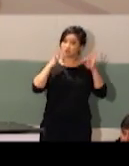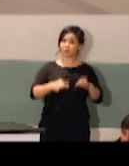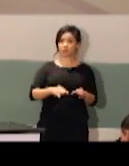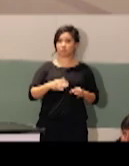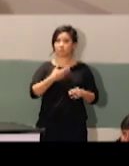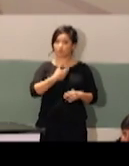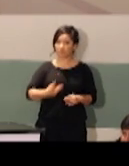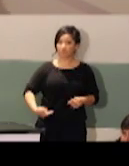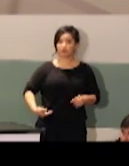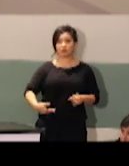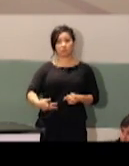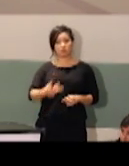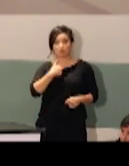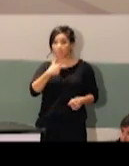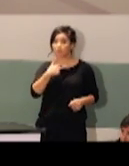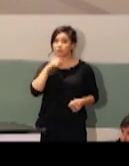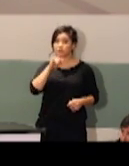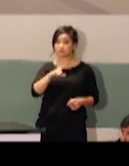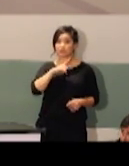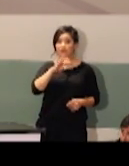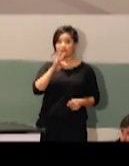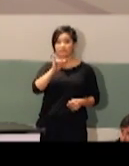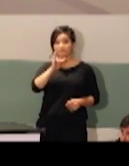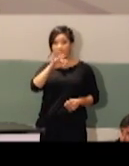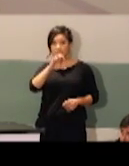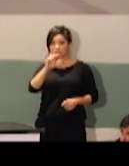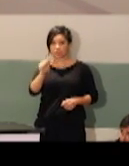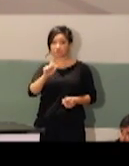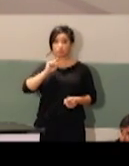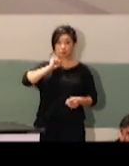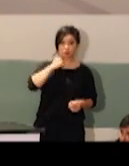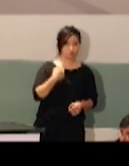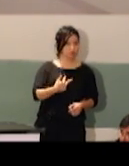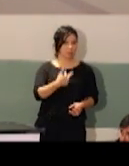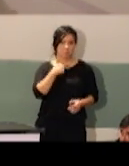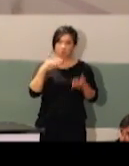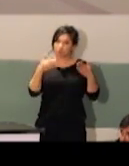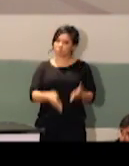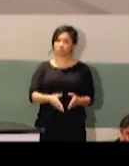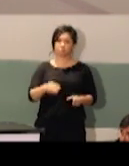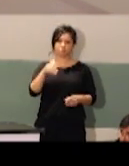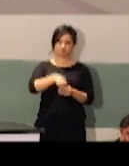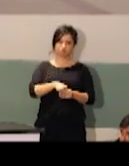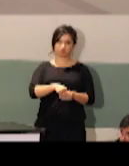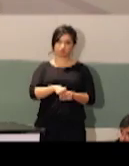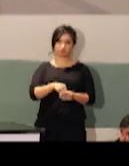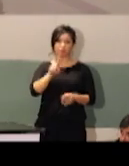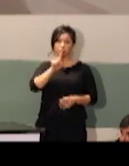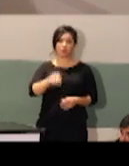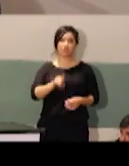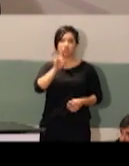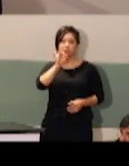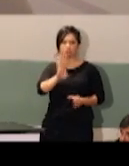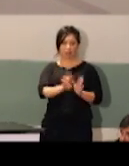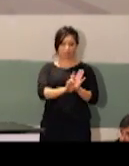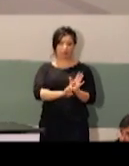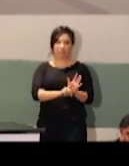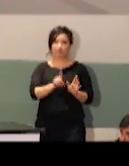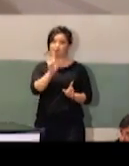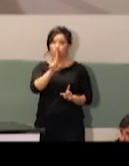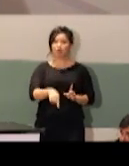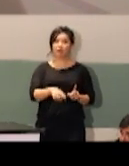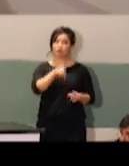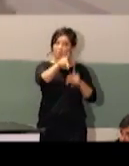candidato ficha suja não pode participar da eleição. Não se trata apenas... Né, de ganhar no tapetão. É porque o povo foi à